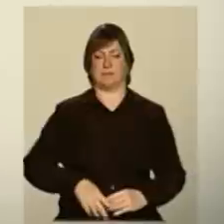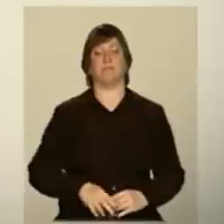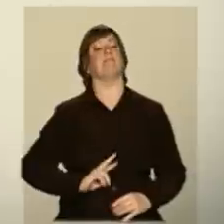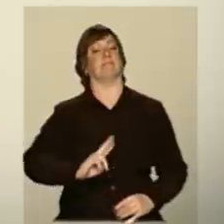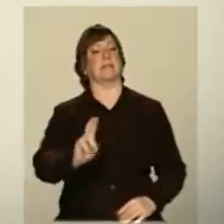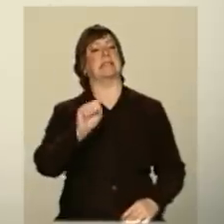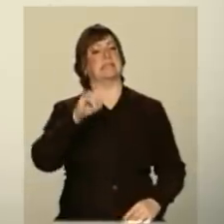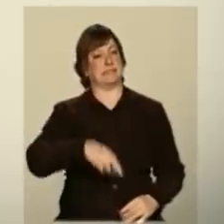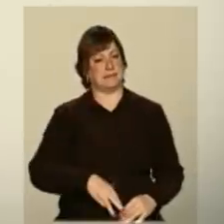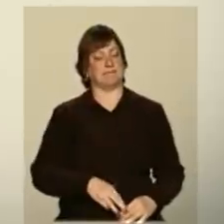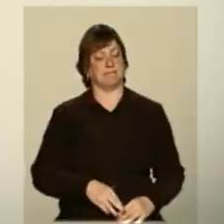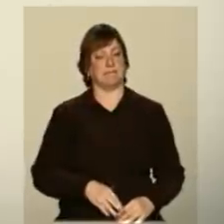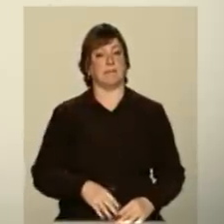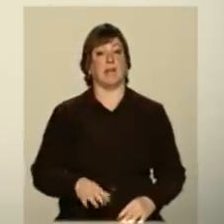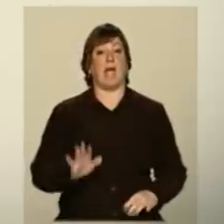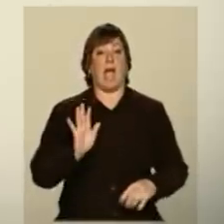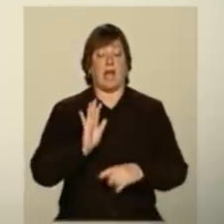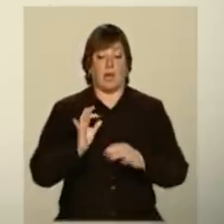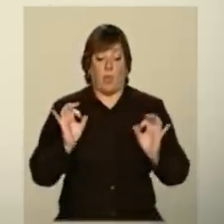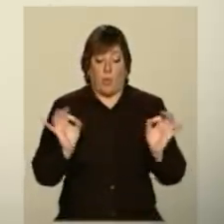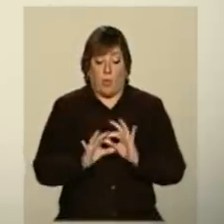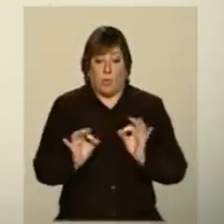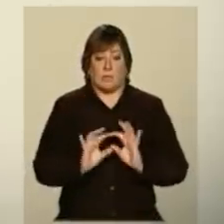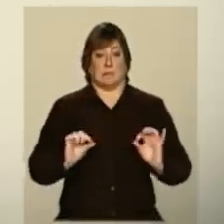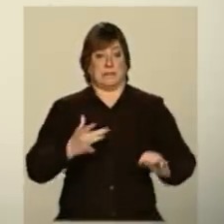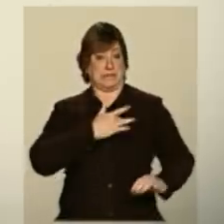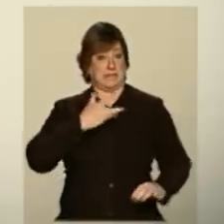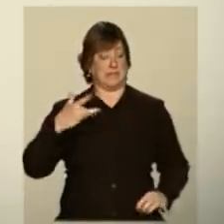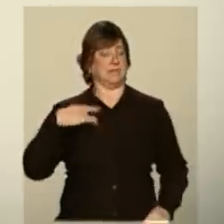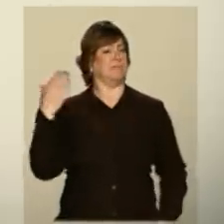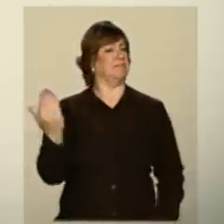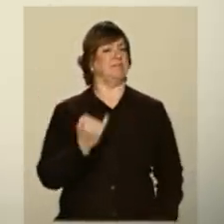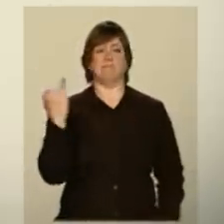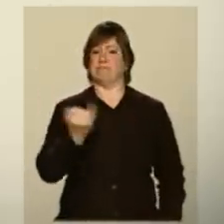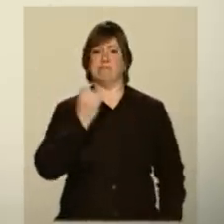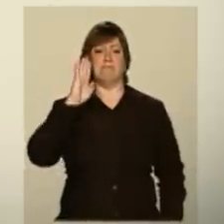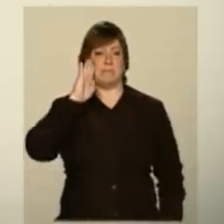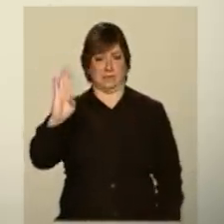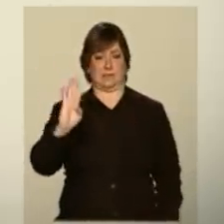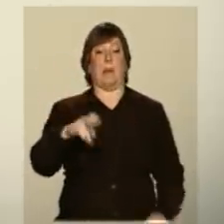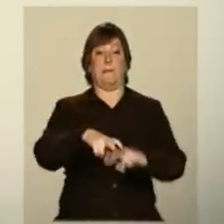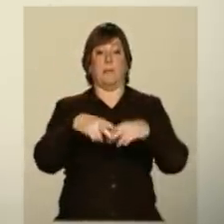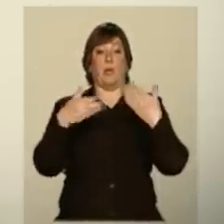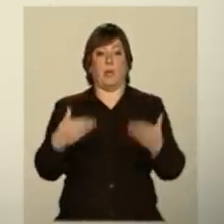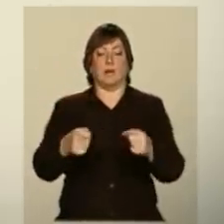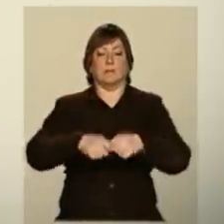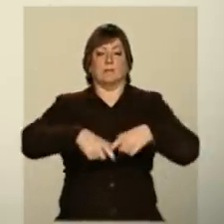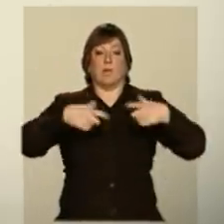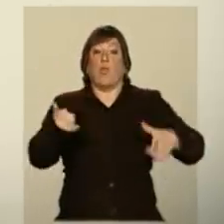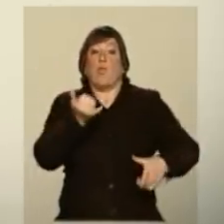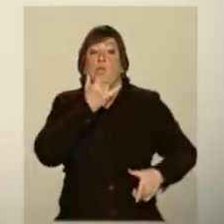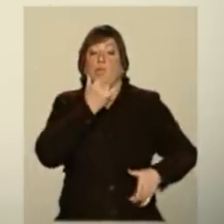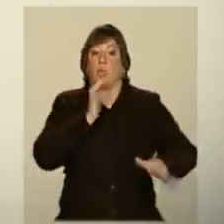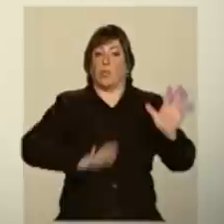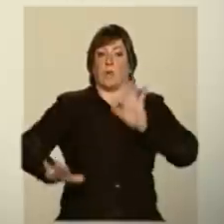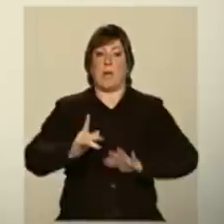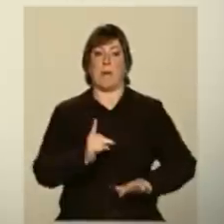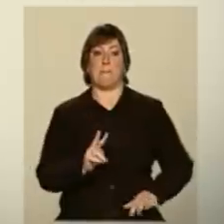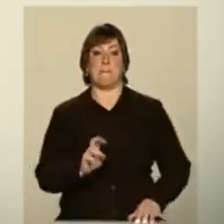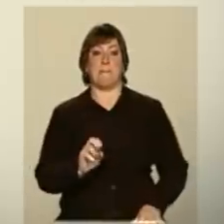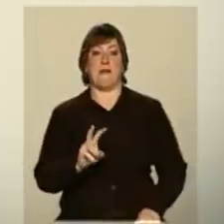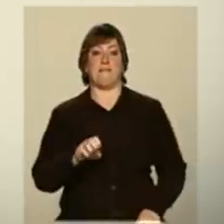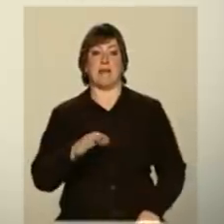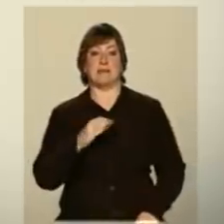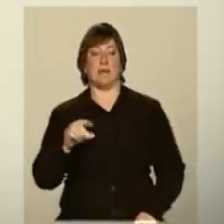Luciano cuidar da saúde eu te diria que é fundamental por isso nós vamos ampliar a prevenção e o tratamento de